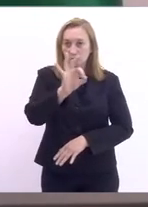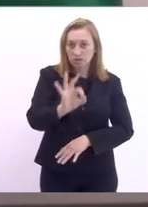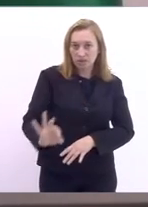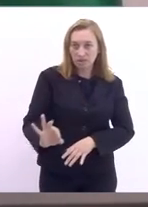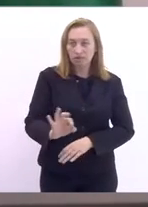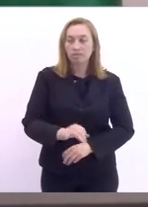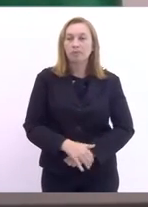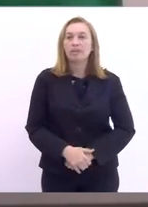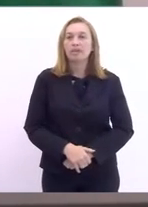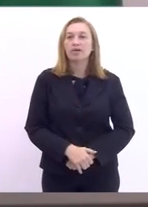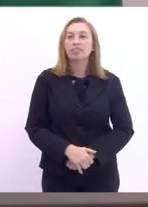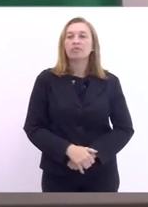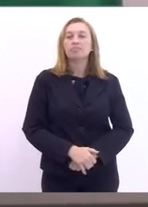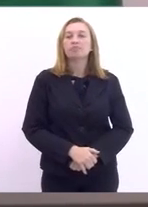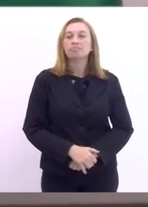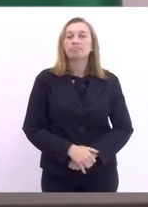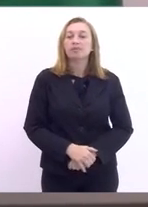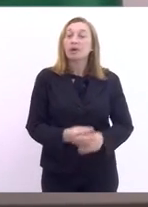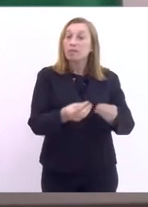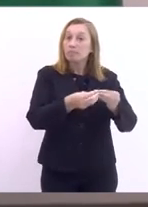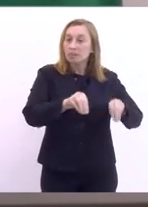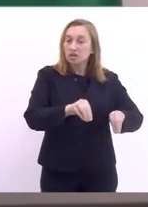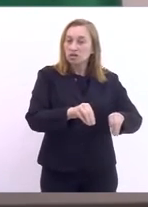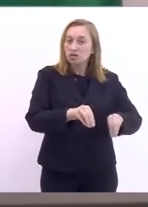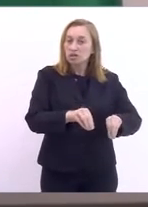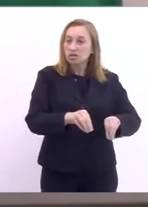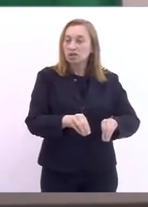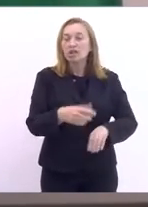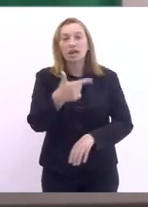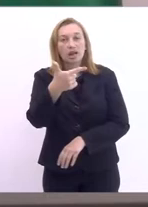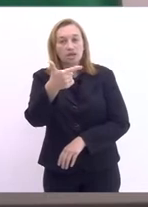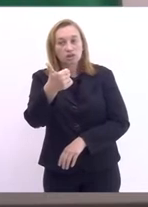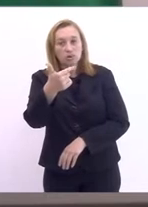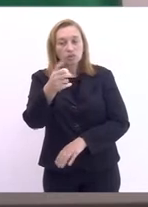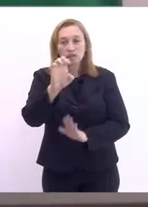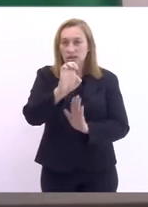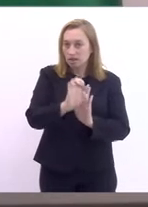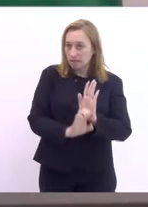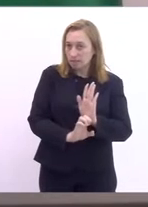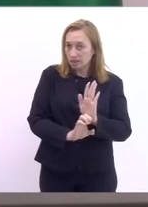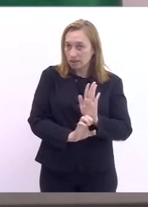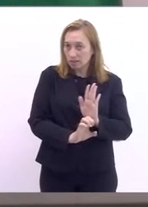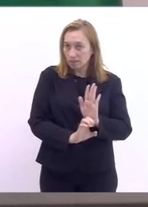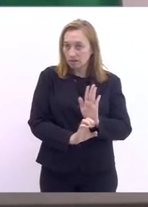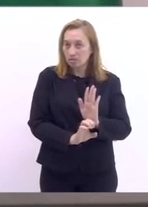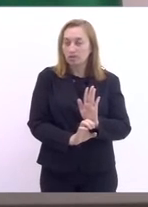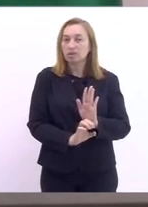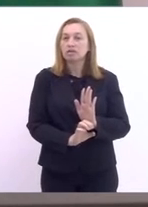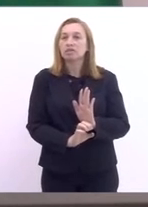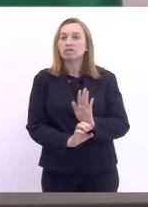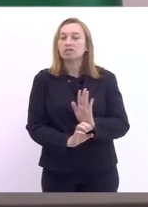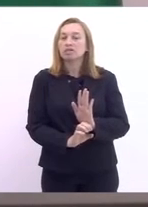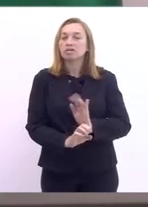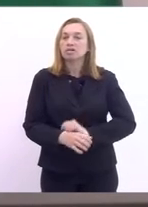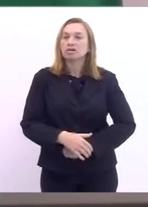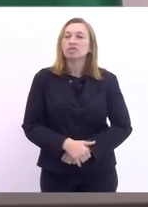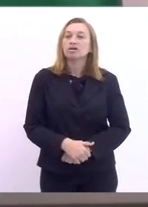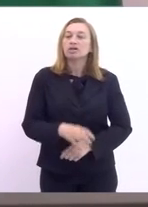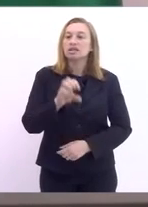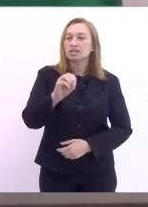9,74%, e pela prejudicabilidade a 12 emendas, que corresponde